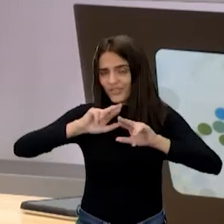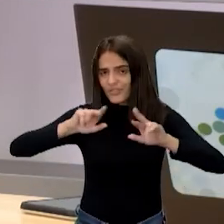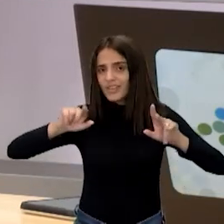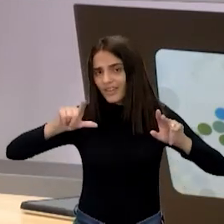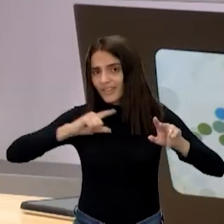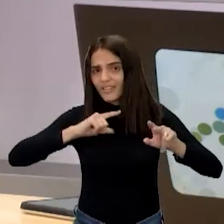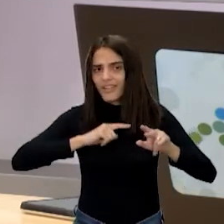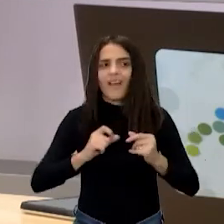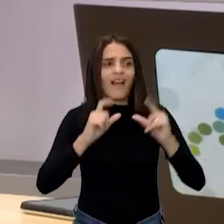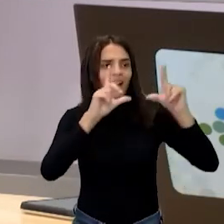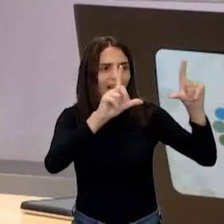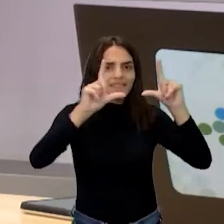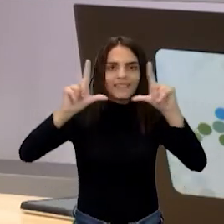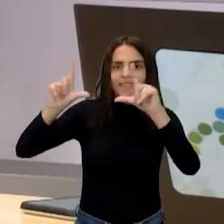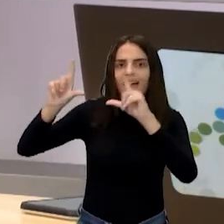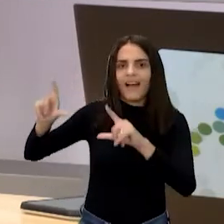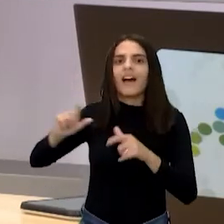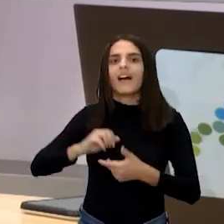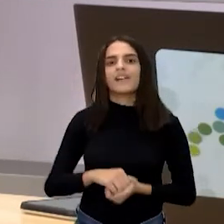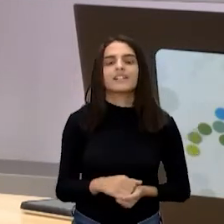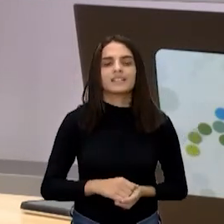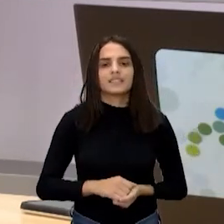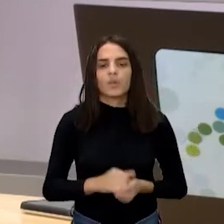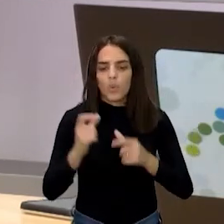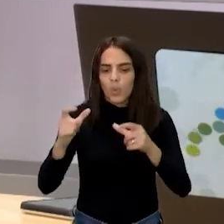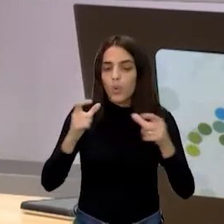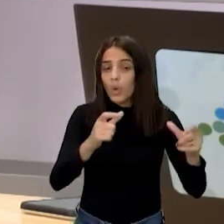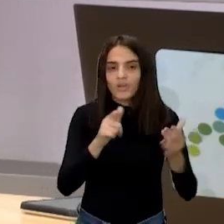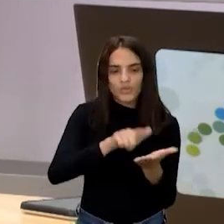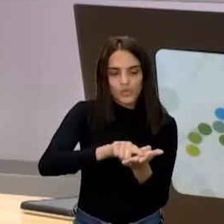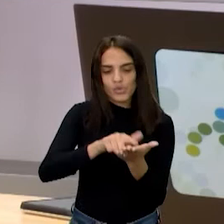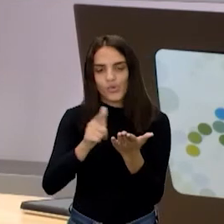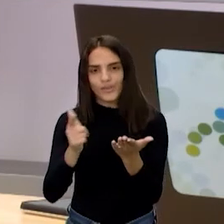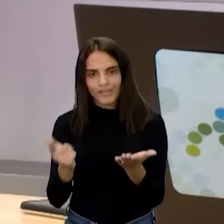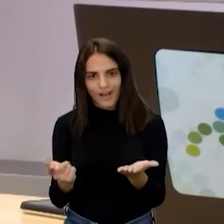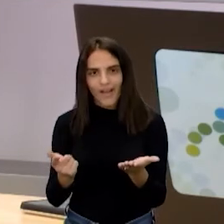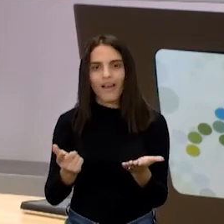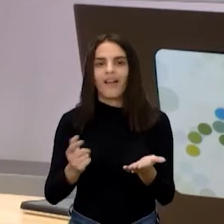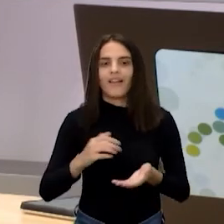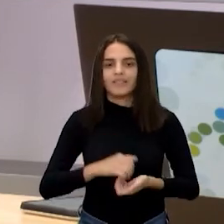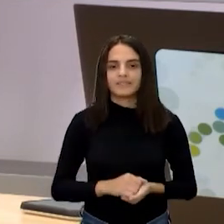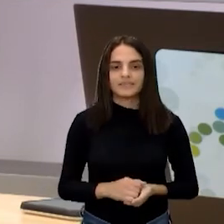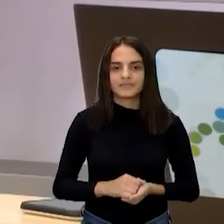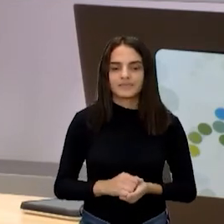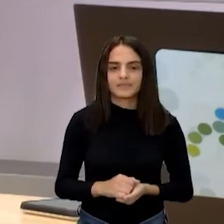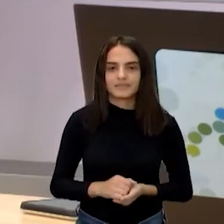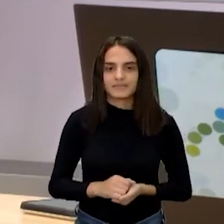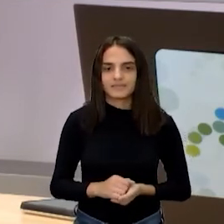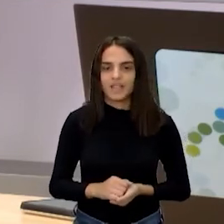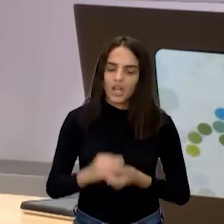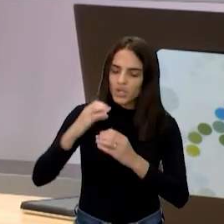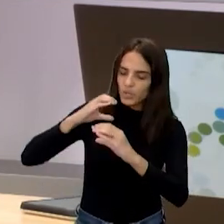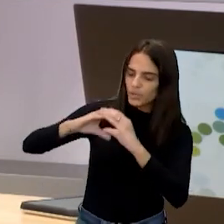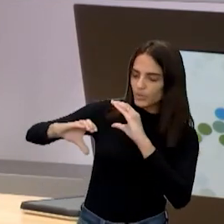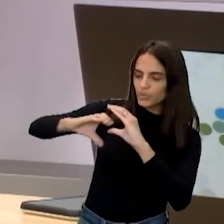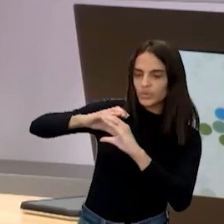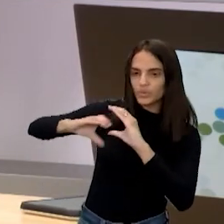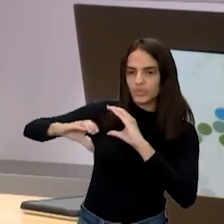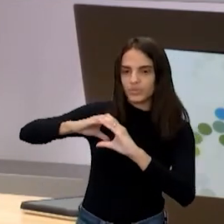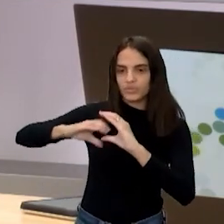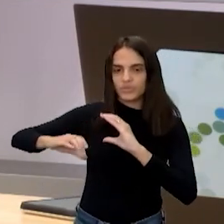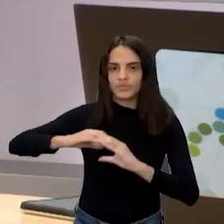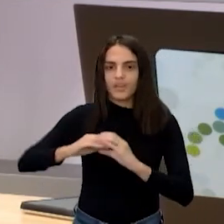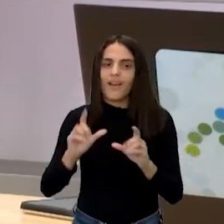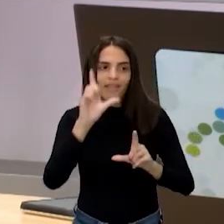propagar, né? Os cartazes, né, principalmente. Sim. Os jornais, né? Aí tem os veículos de comunicação,